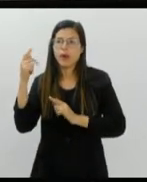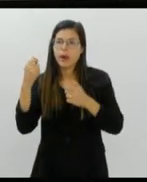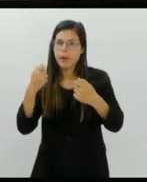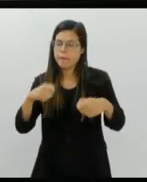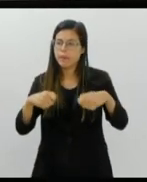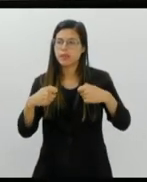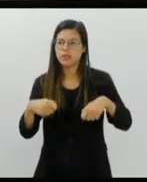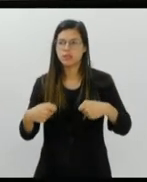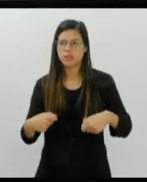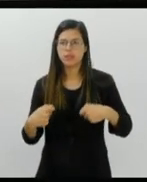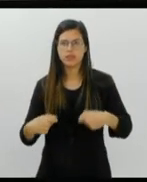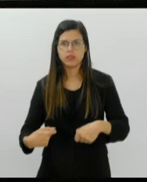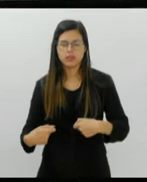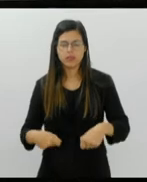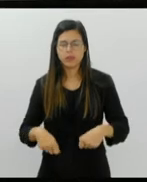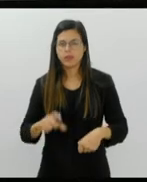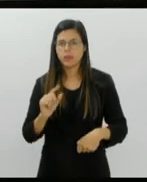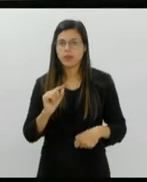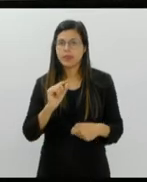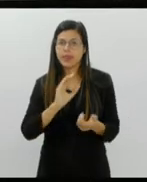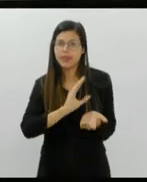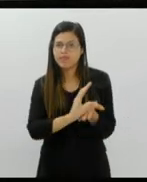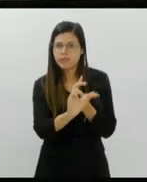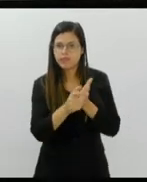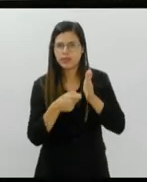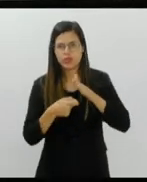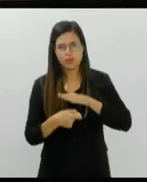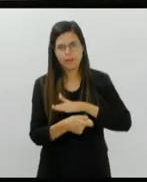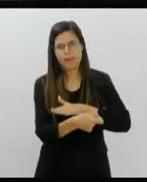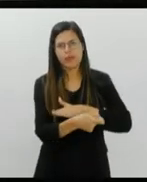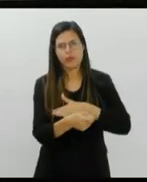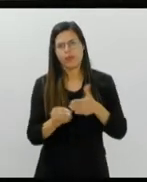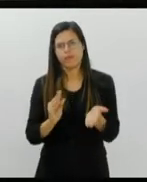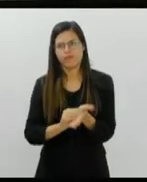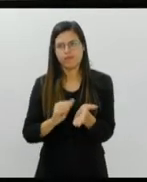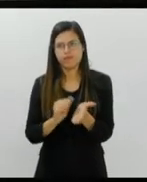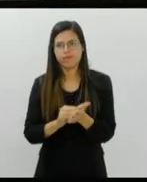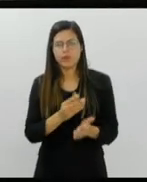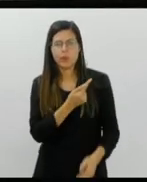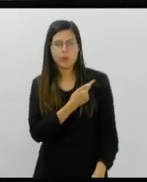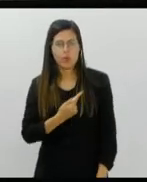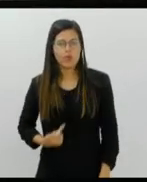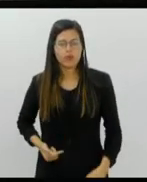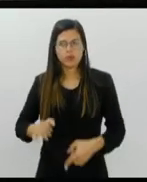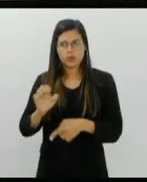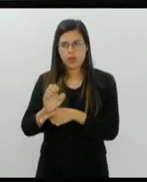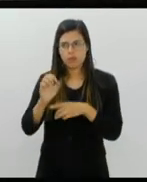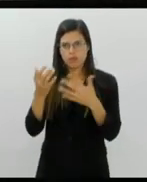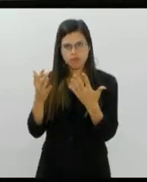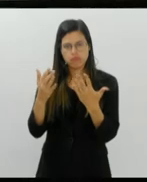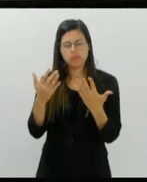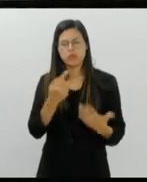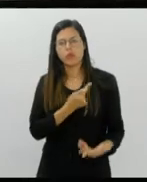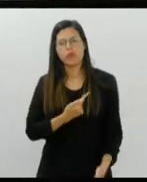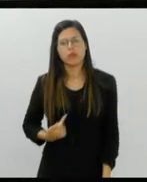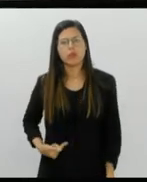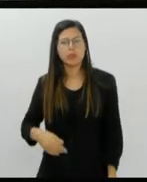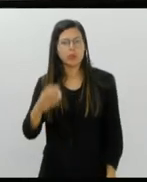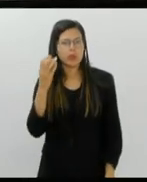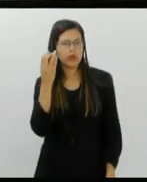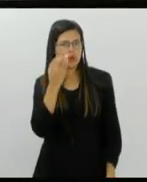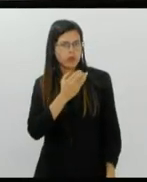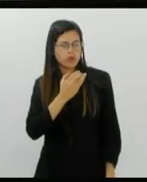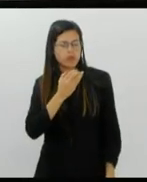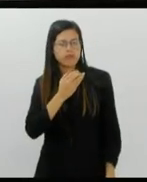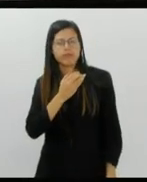realidade que precisa de investimento E falta muito Governo do Estado também parabenizar o governador Cláudio Castro